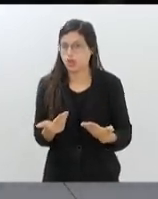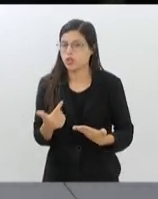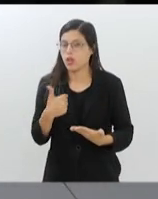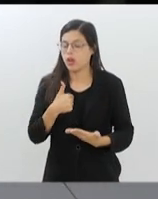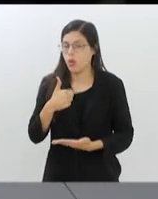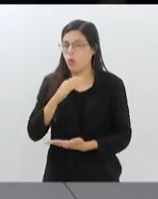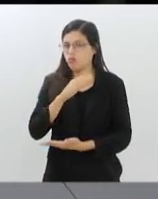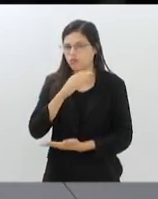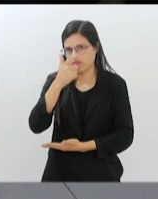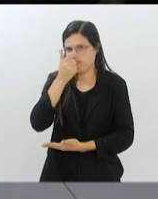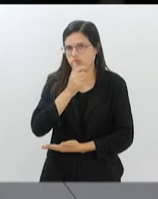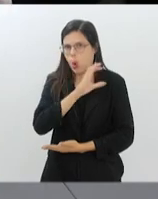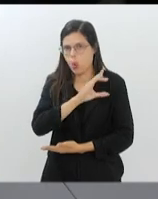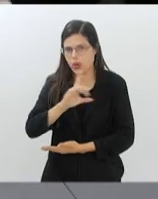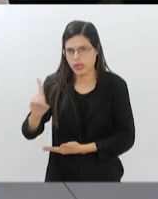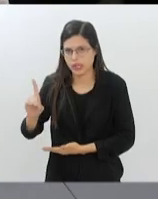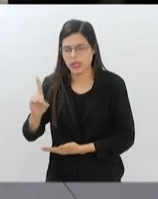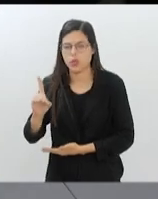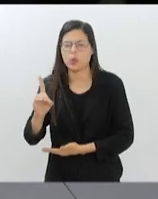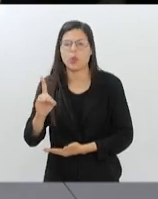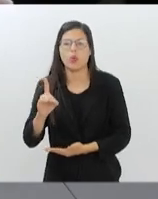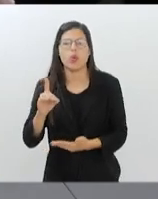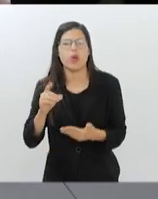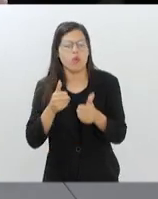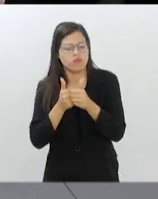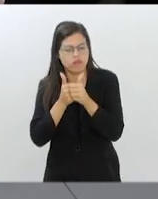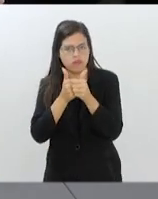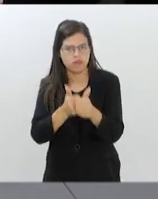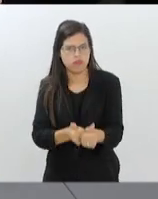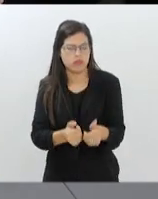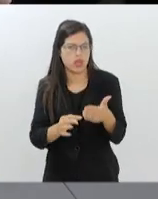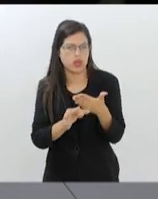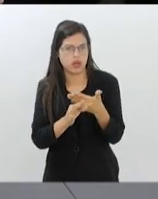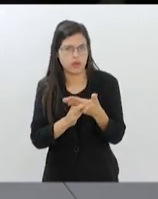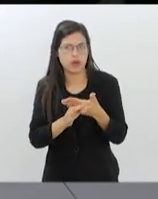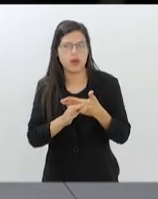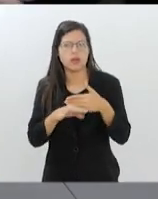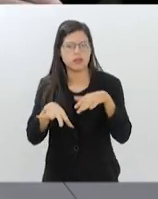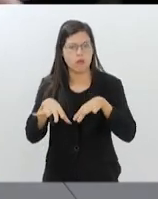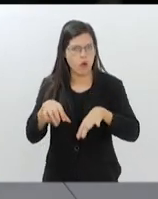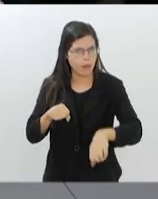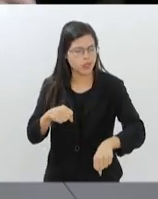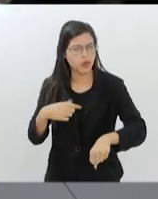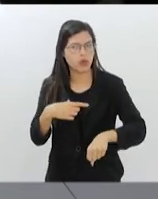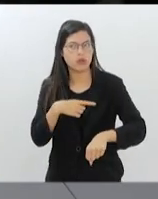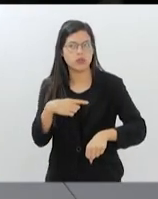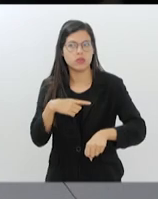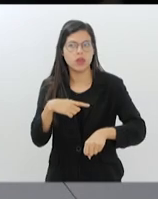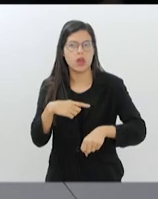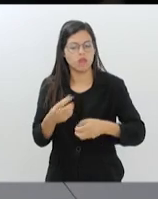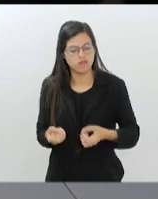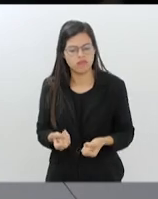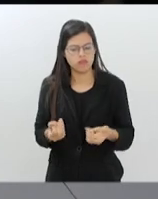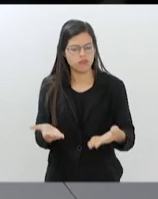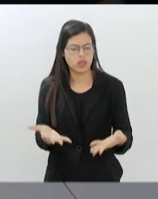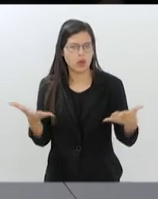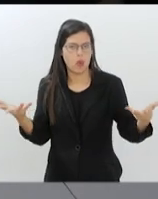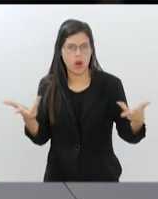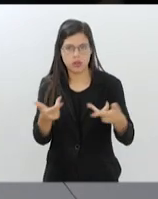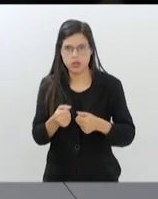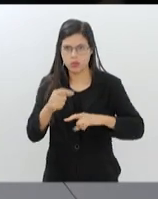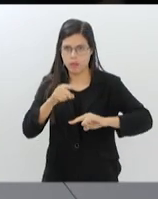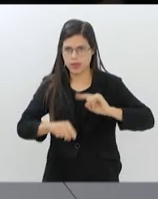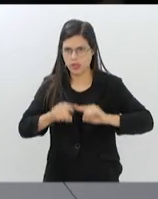publicitria acompanho Tecnicamente A partir dessa formação que tenho para que garantia a excelência do material que vai ser produz de